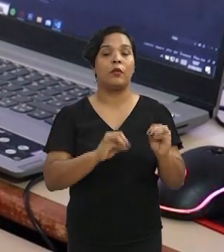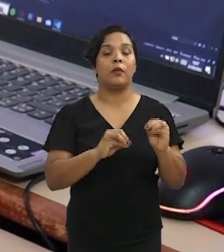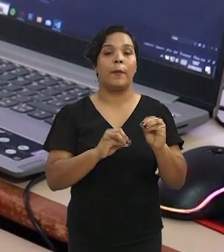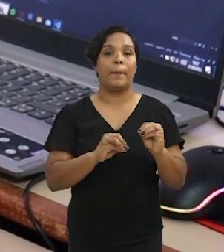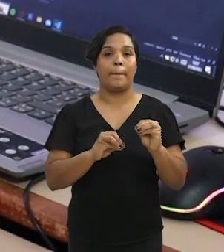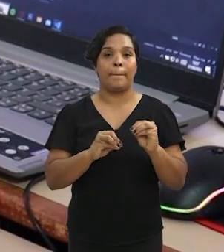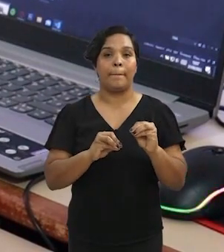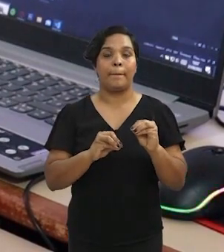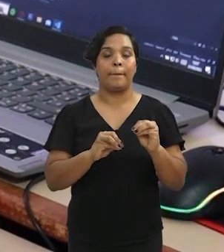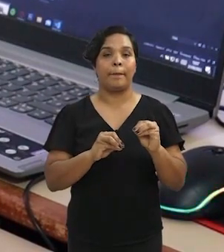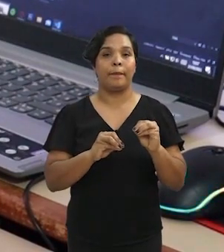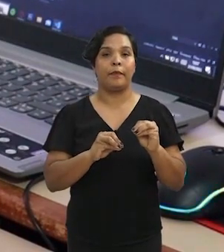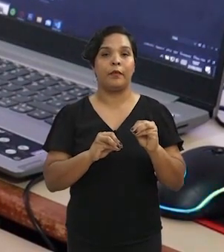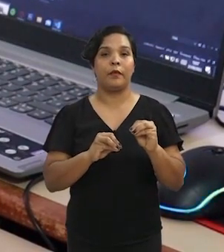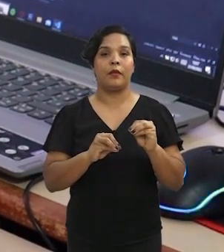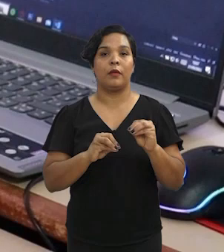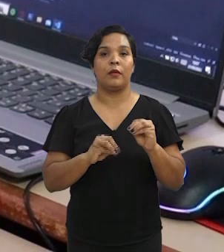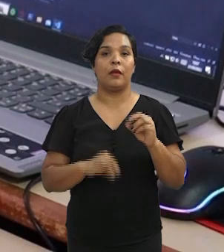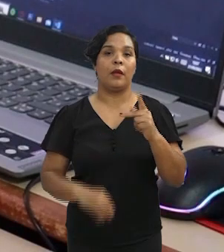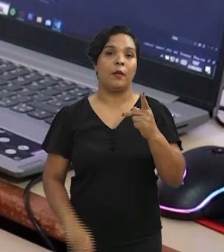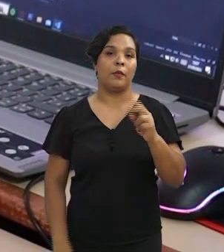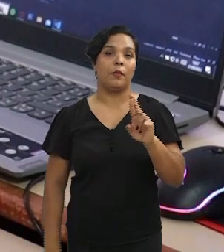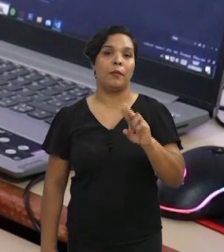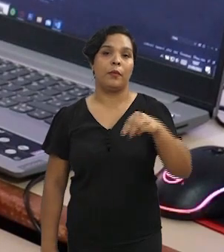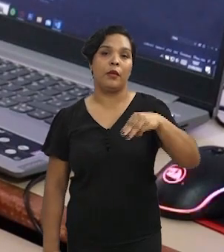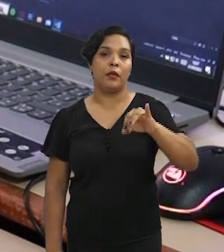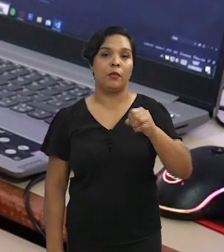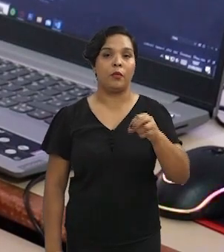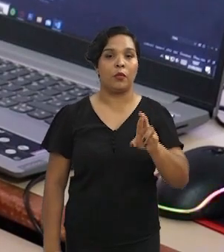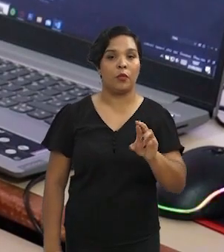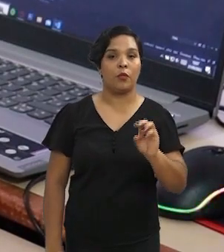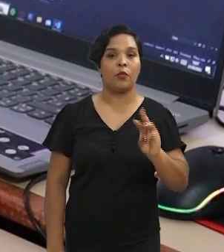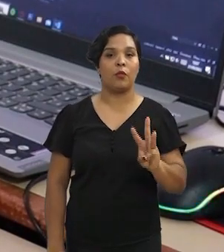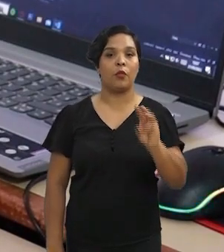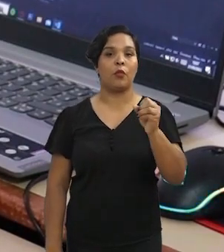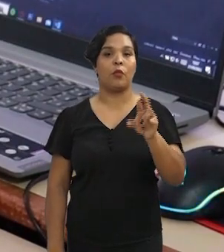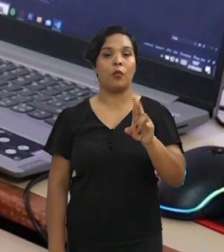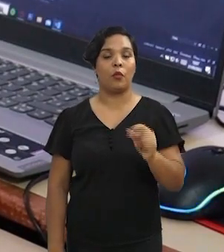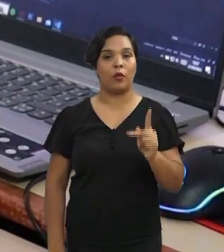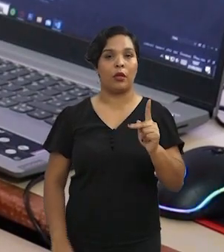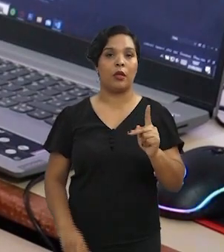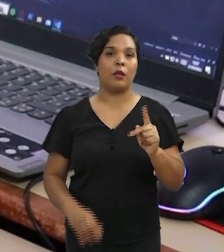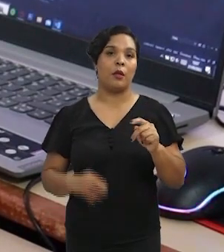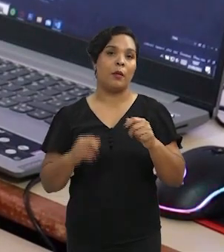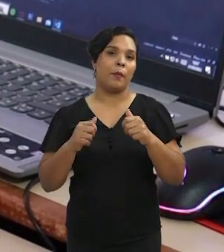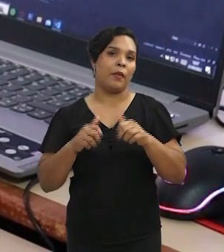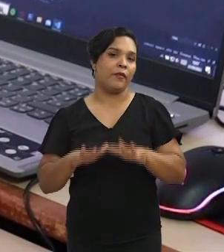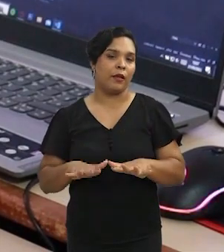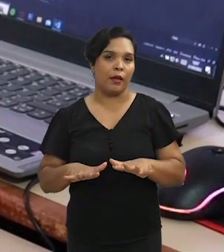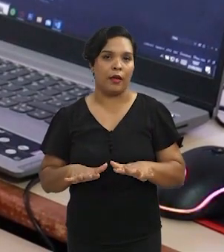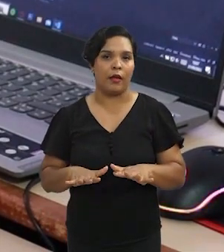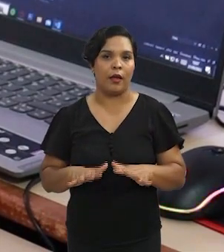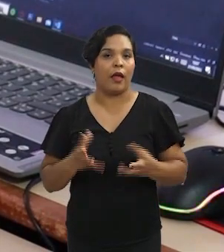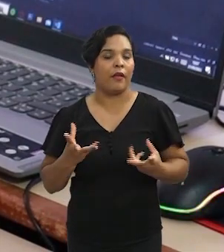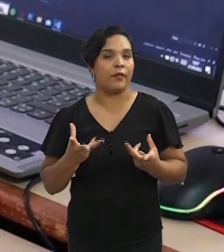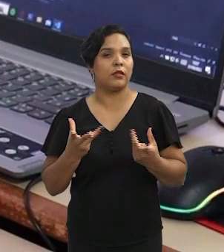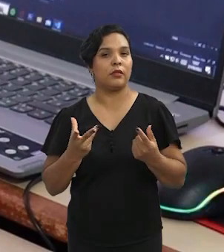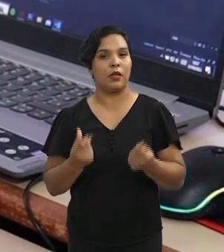vamos migrar para o framework React JavaScript, né? Para ficar tanto